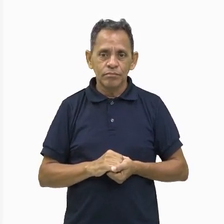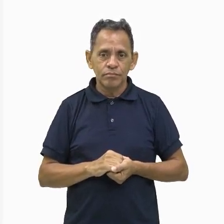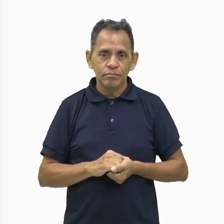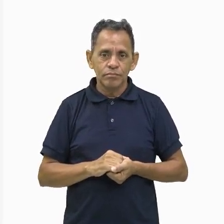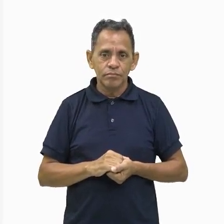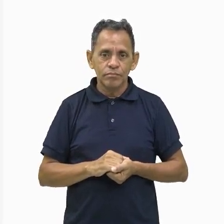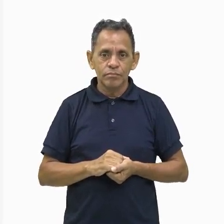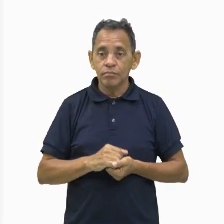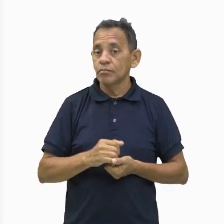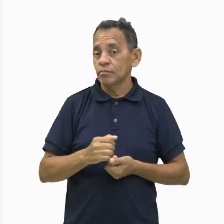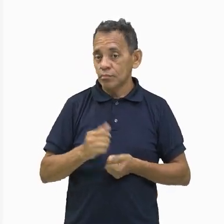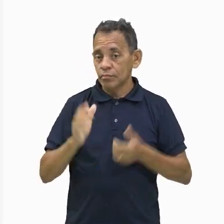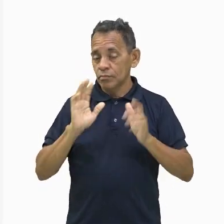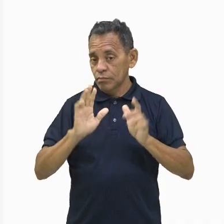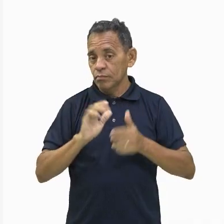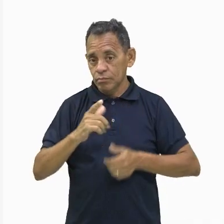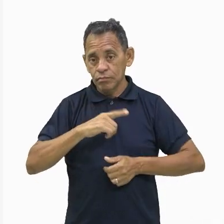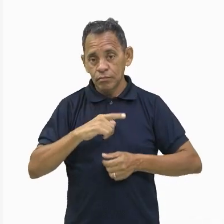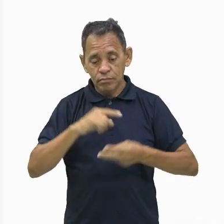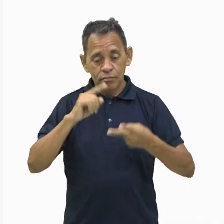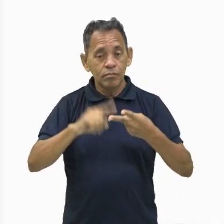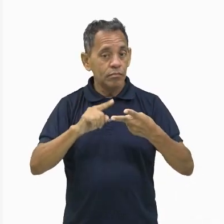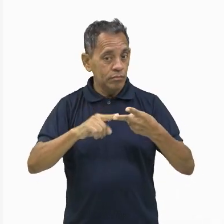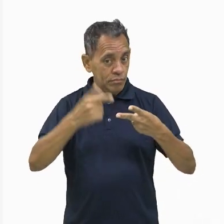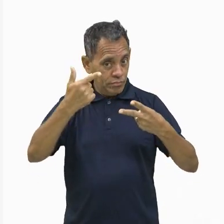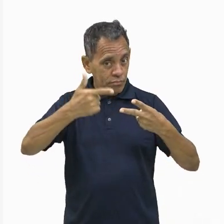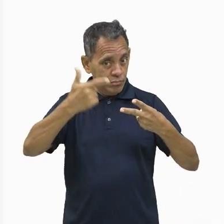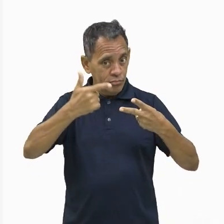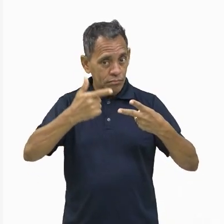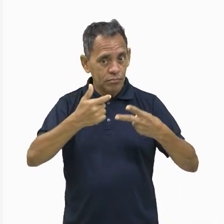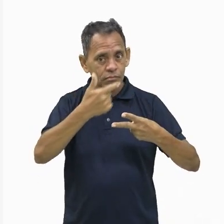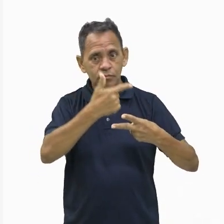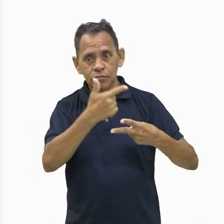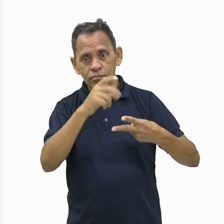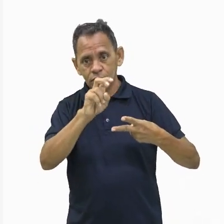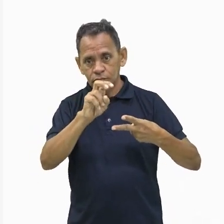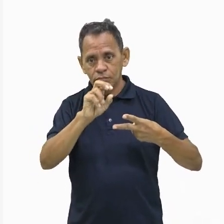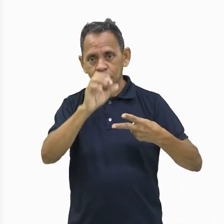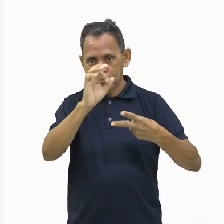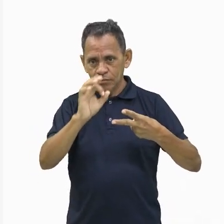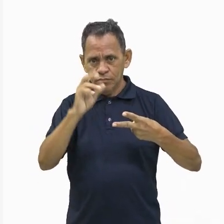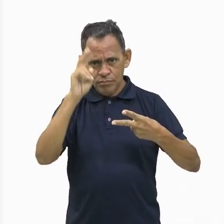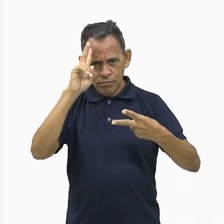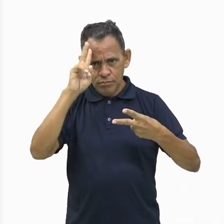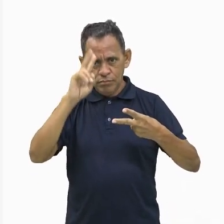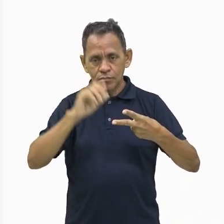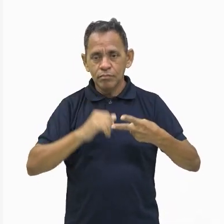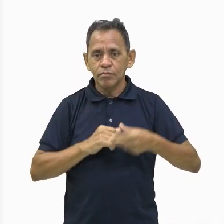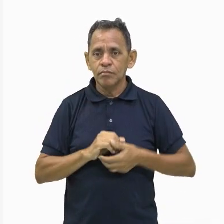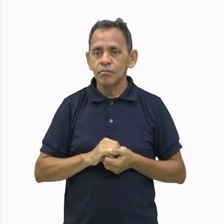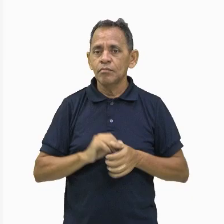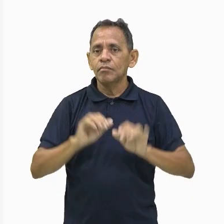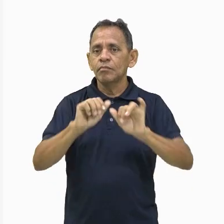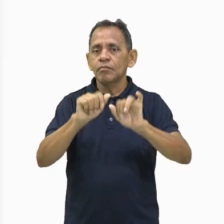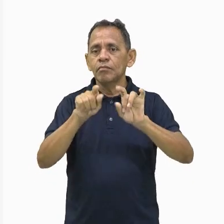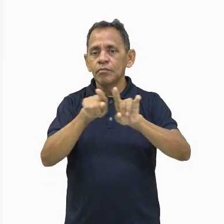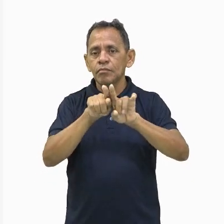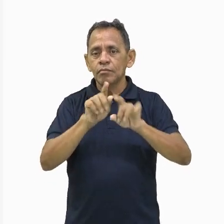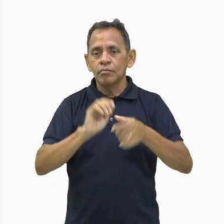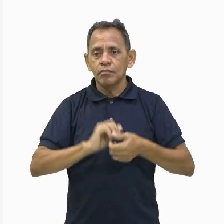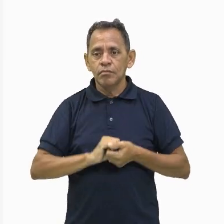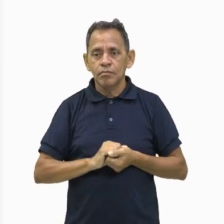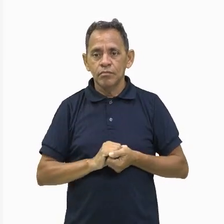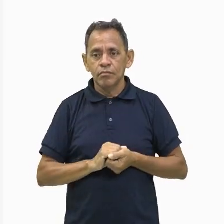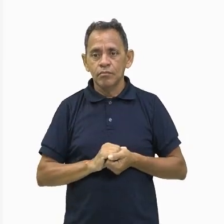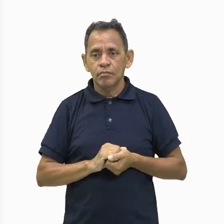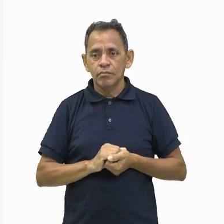de 25%, né? Então, o aumento de 25% é a mesma coisa que escrever, vou deixar aqui, marcar